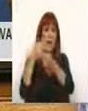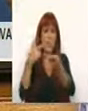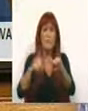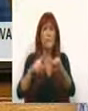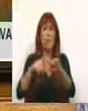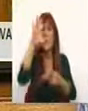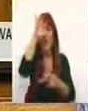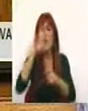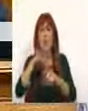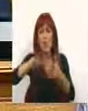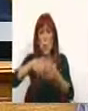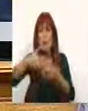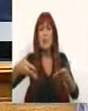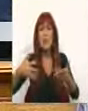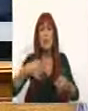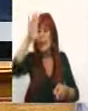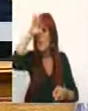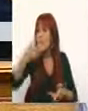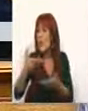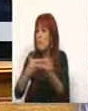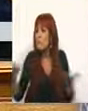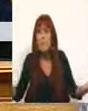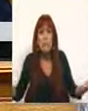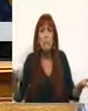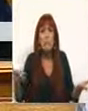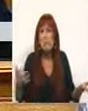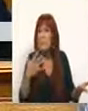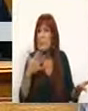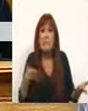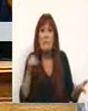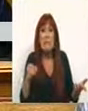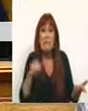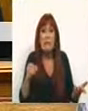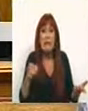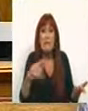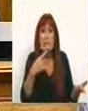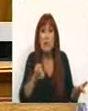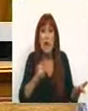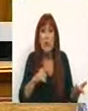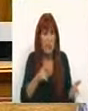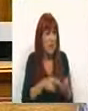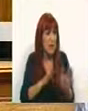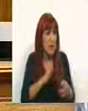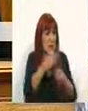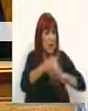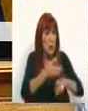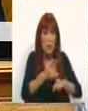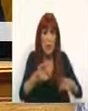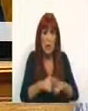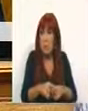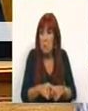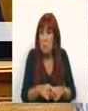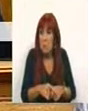Agricultura, do Ministro do Planeamento, mas do Ministro da Economia, em bom rigor, ninguém disse que era necessária a sua intervenção, porque de facto